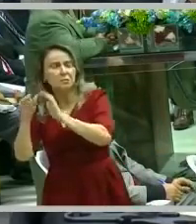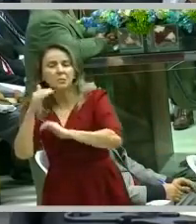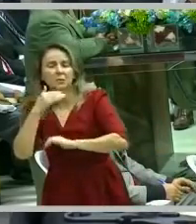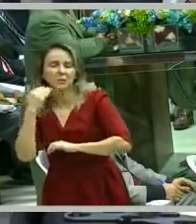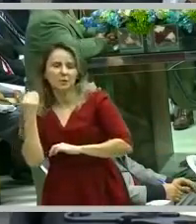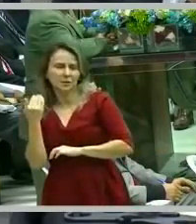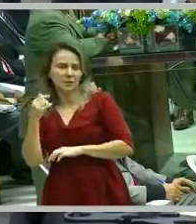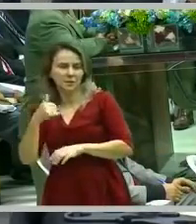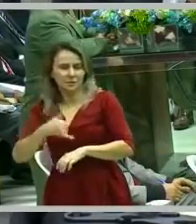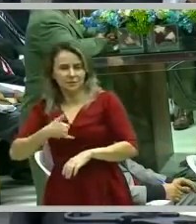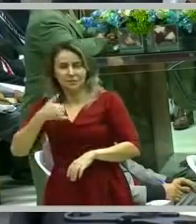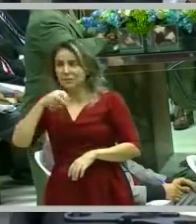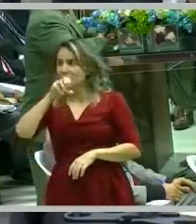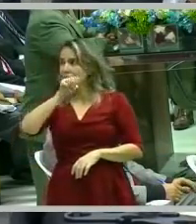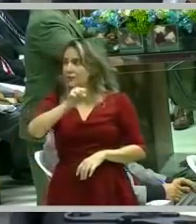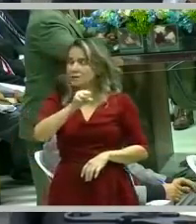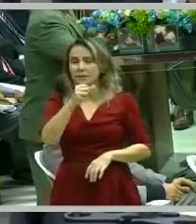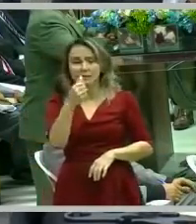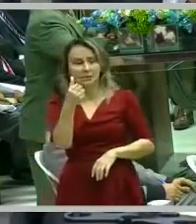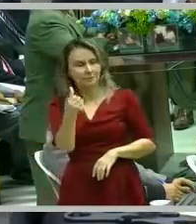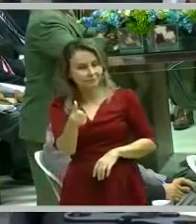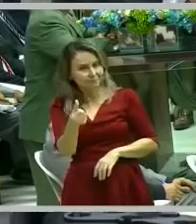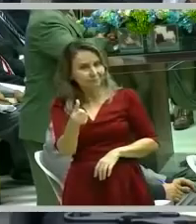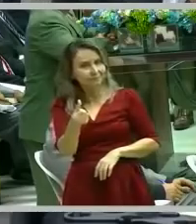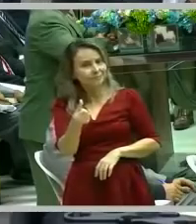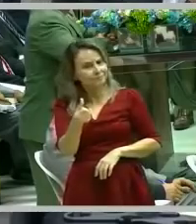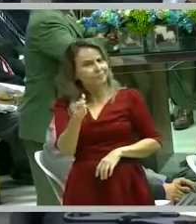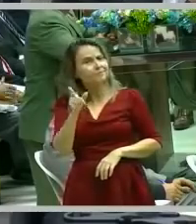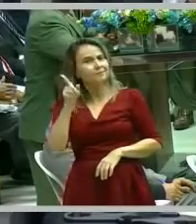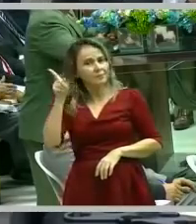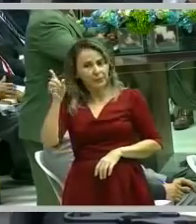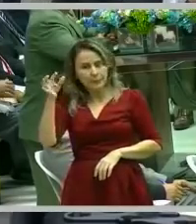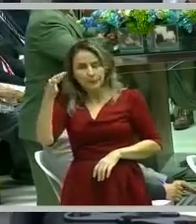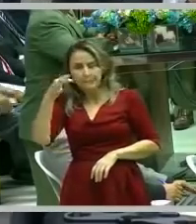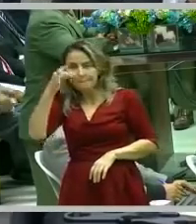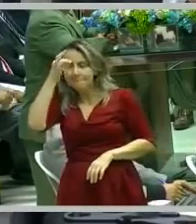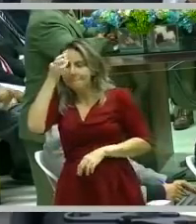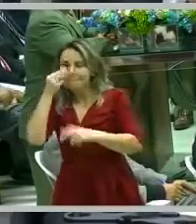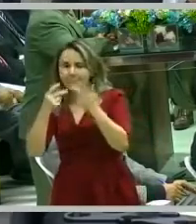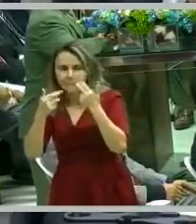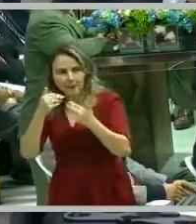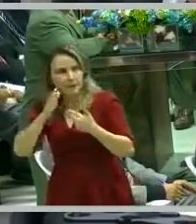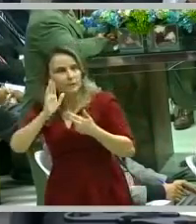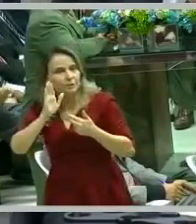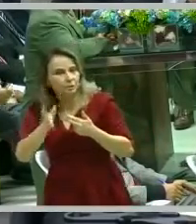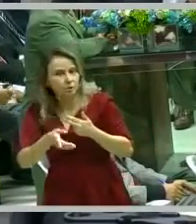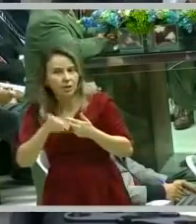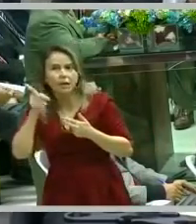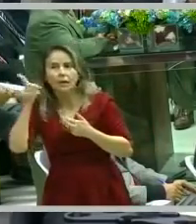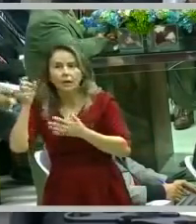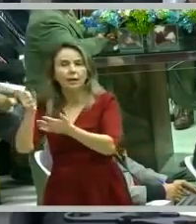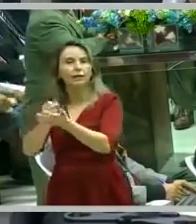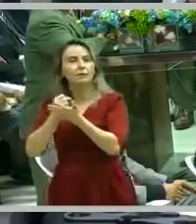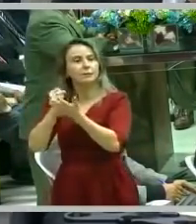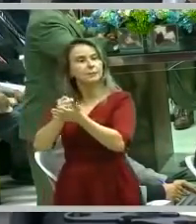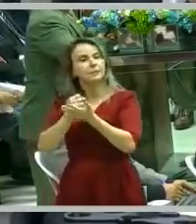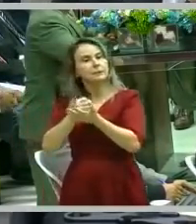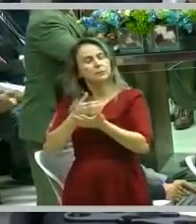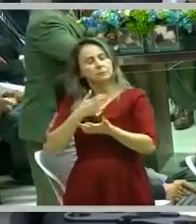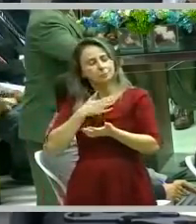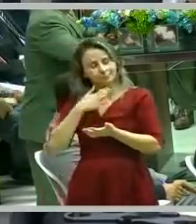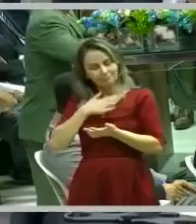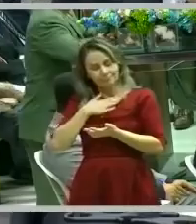com 86 anos de idade. Aquela irmã, ela era batizada no Espírito Santo e ela me ajudou muito no Pinheiro há 35 anos